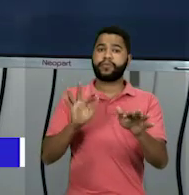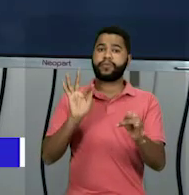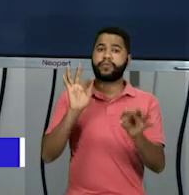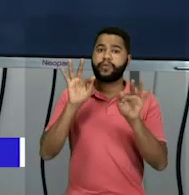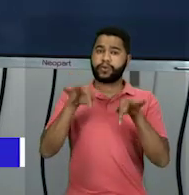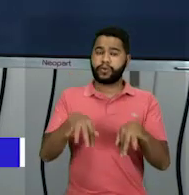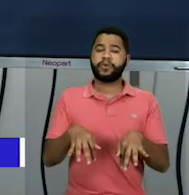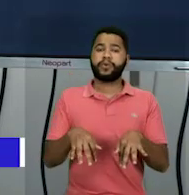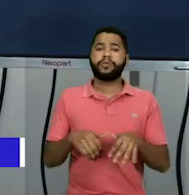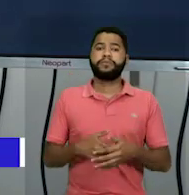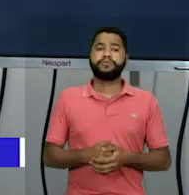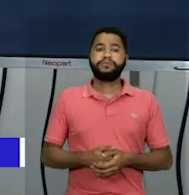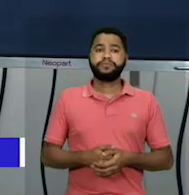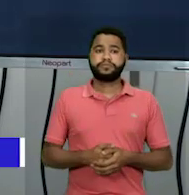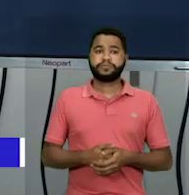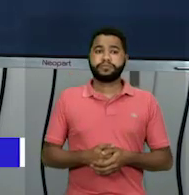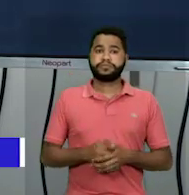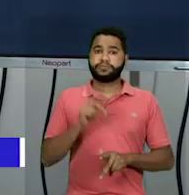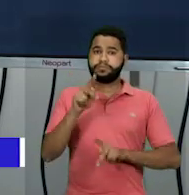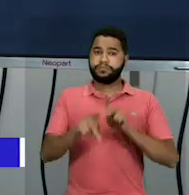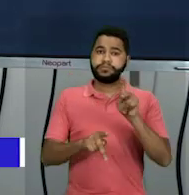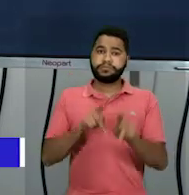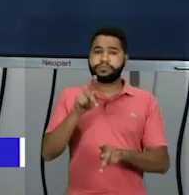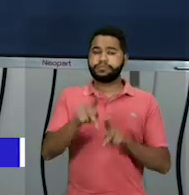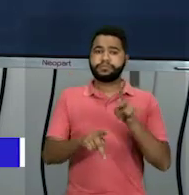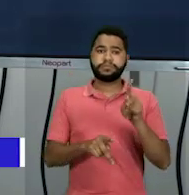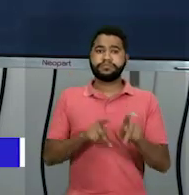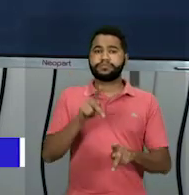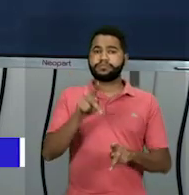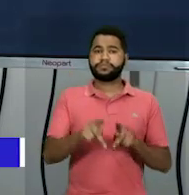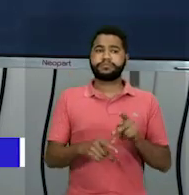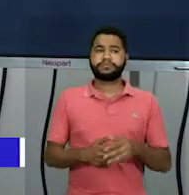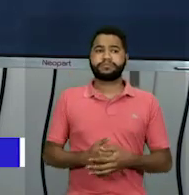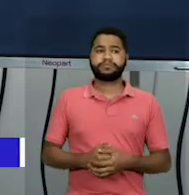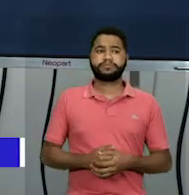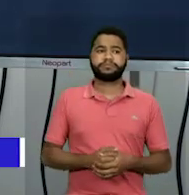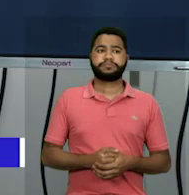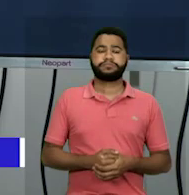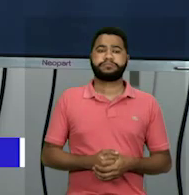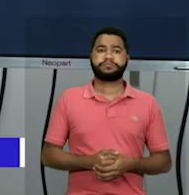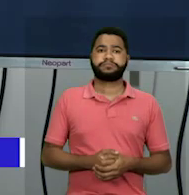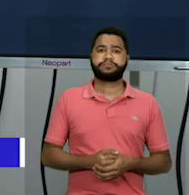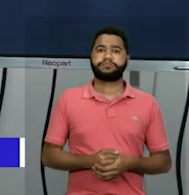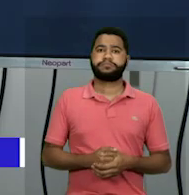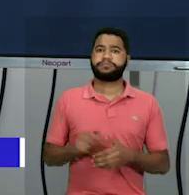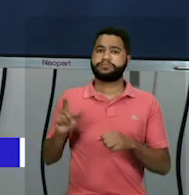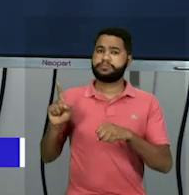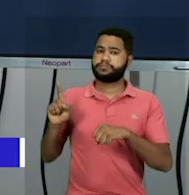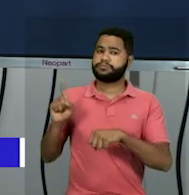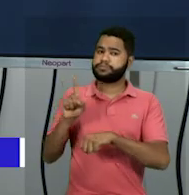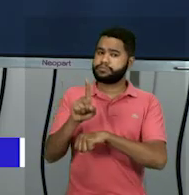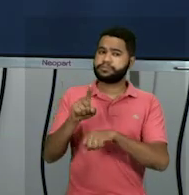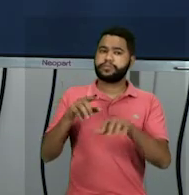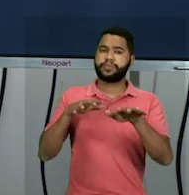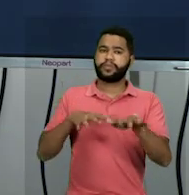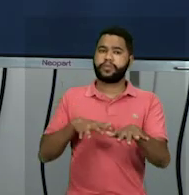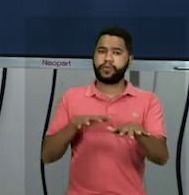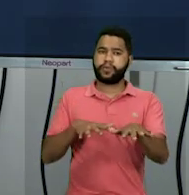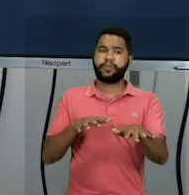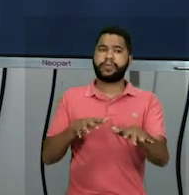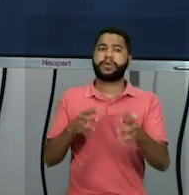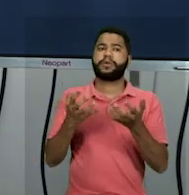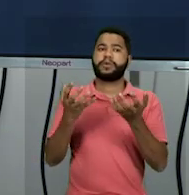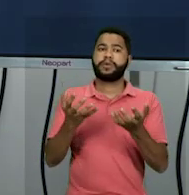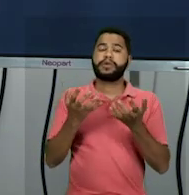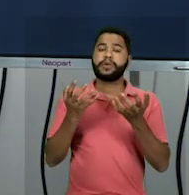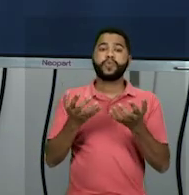do Estado Novo, em que o povo, né, foi protagonista desse movimento chamado de queremismo,